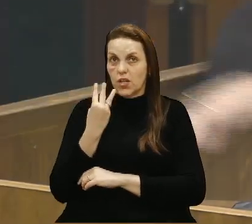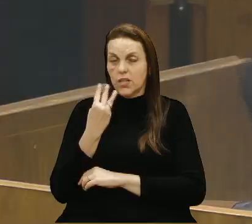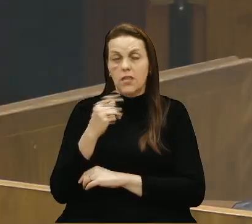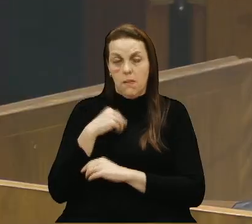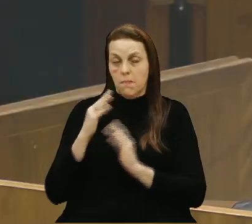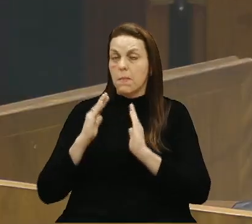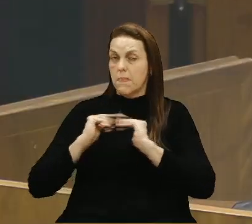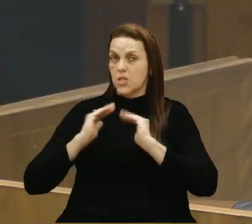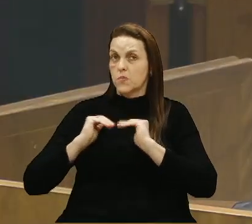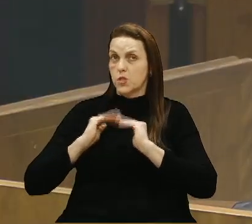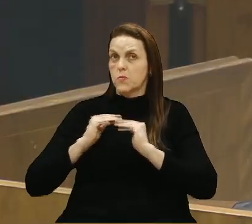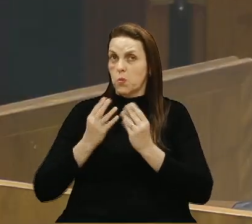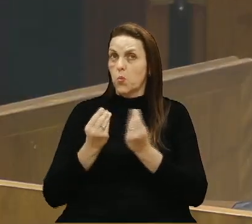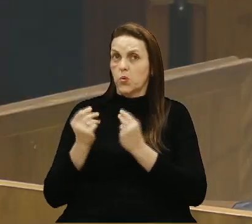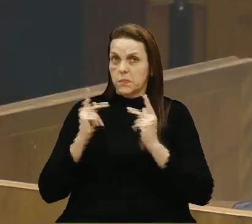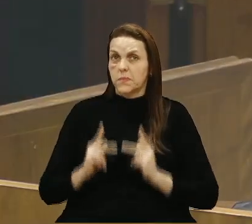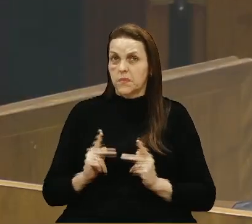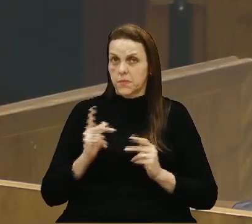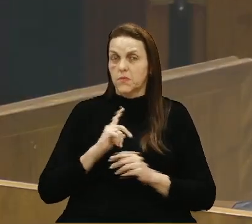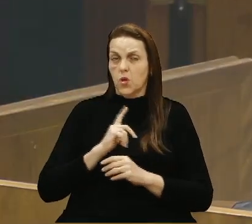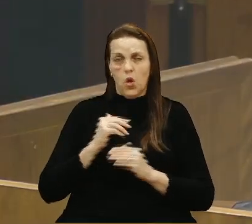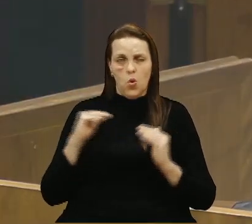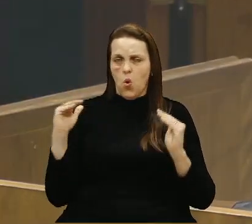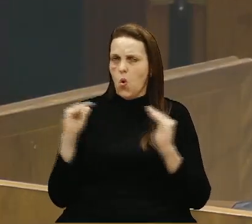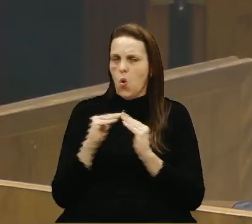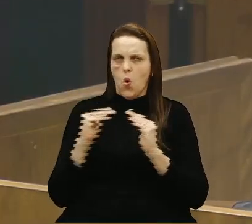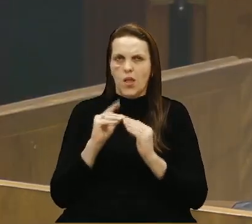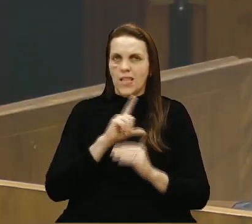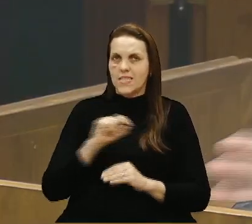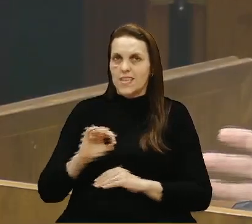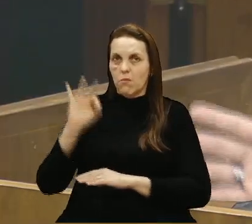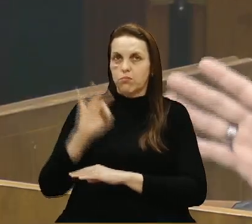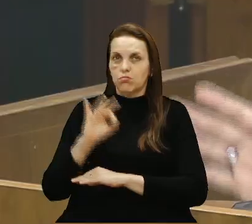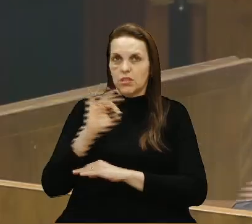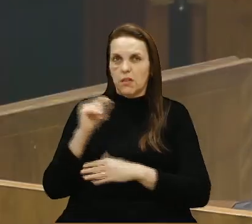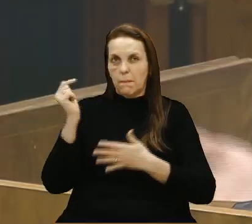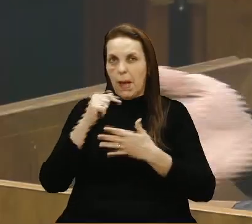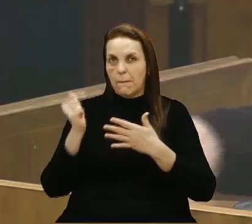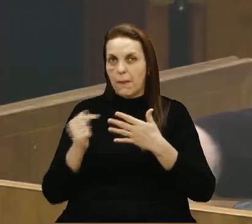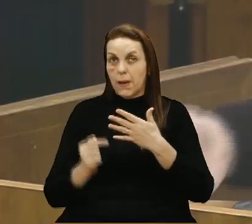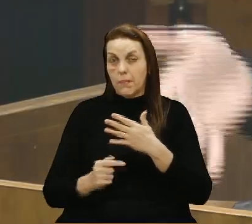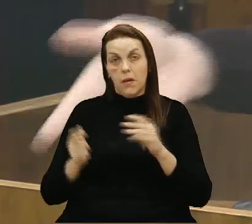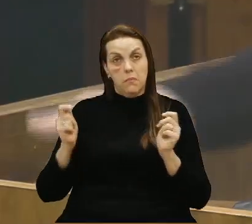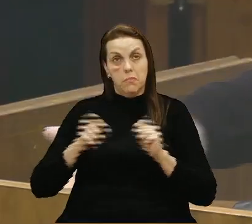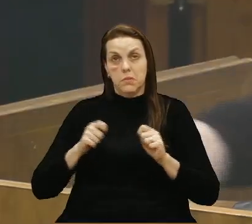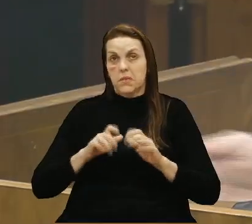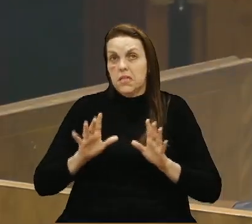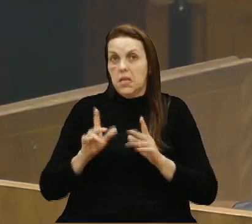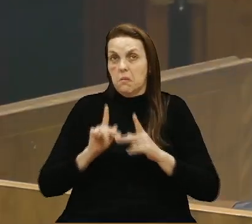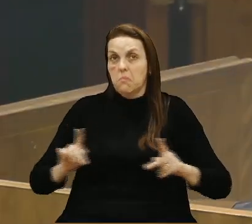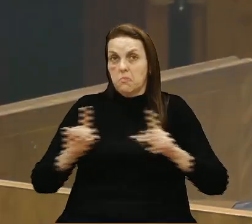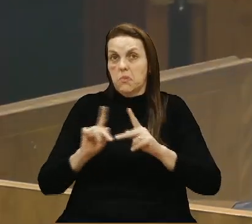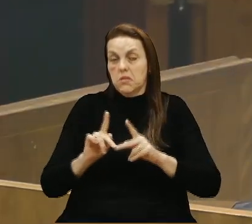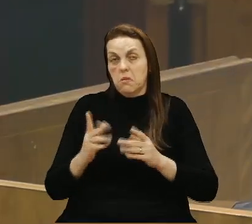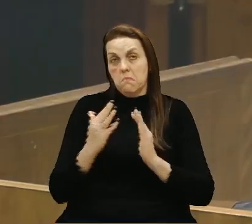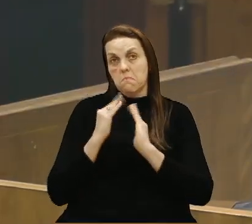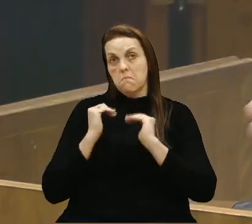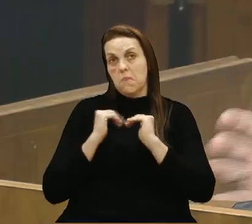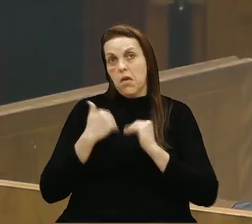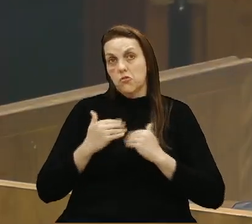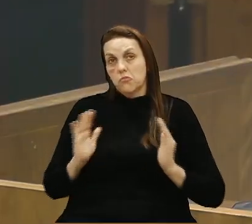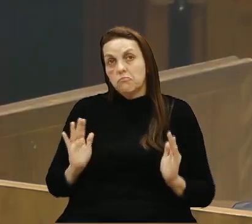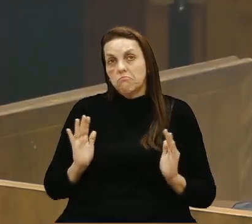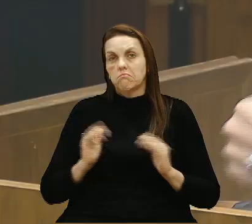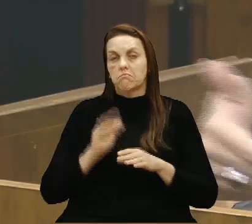pediu, eu nem vou assim concordar 100% com cada item, mas eu procuro fazer o que o povo me pede, que me colocaram aqui, então a gente chegou